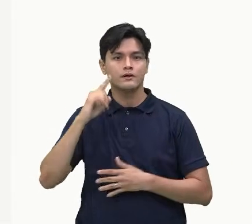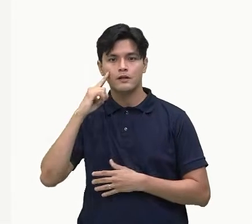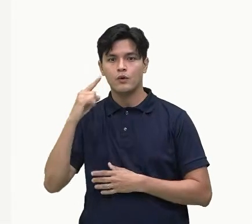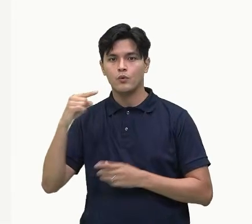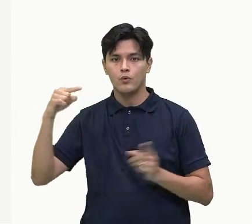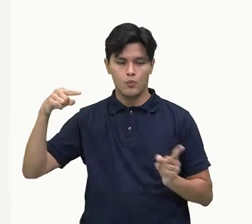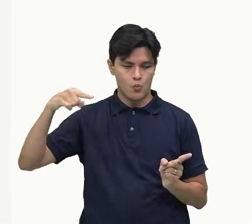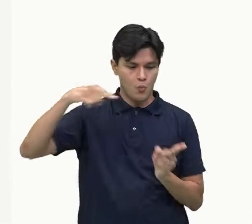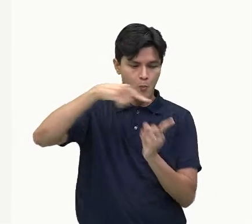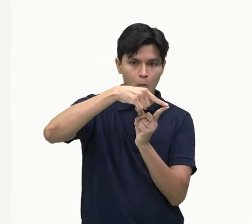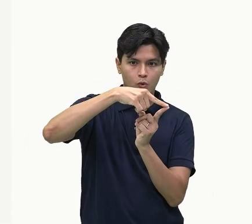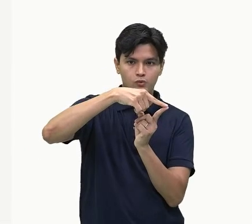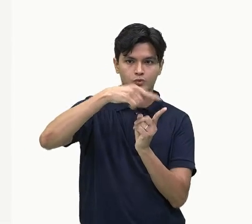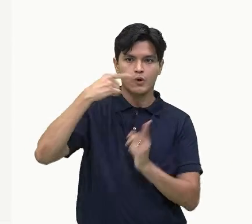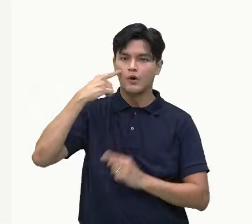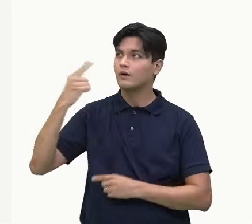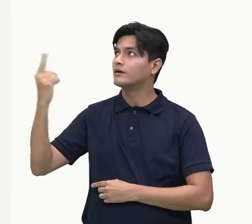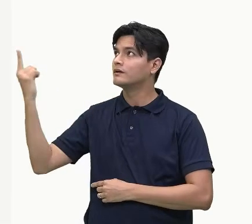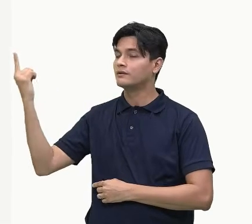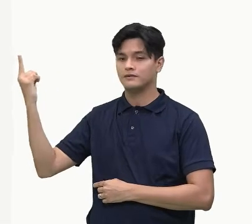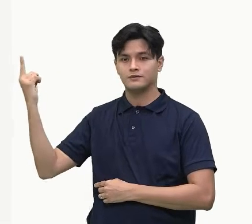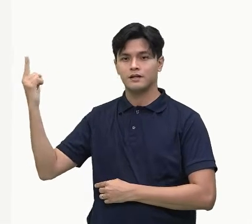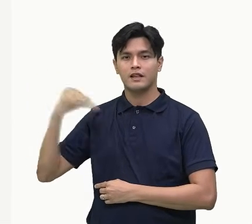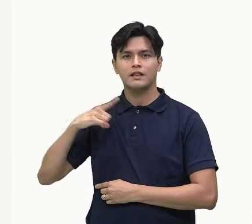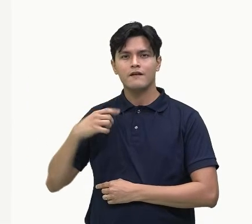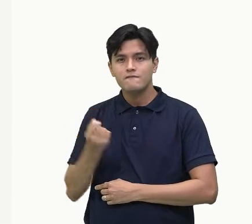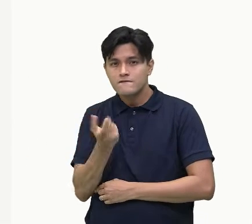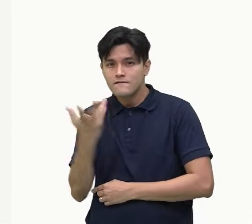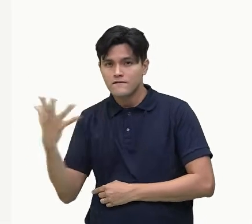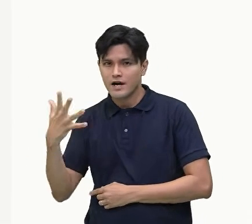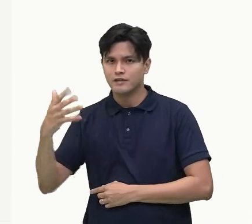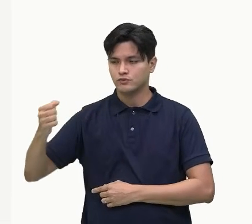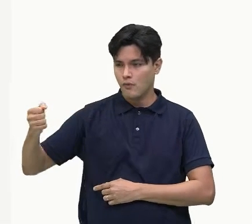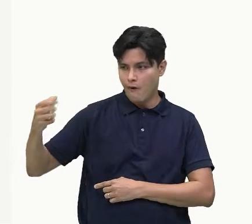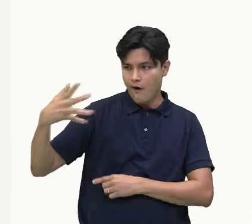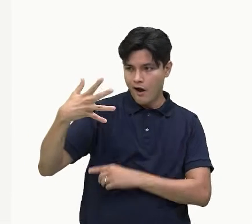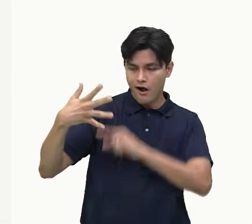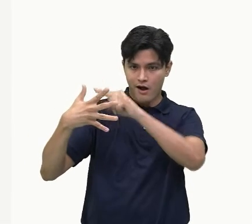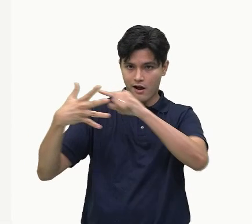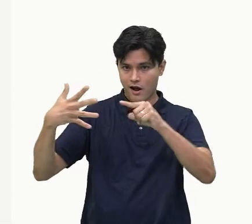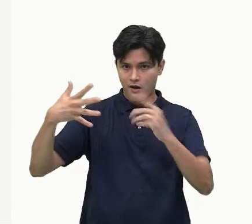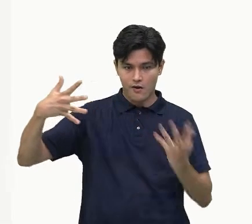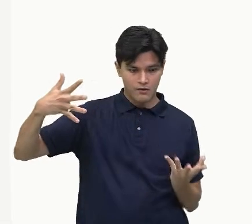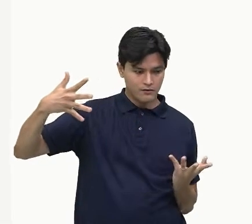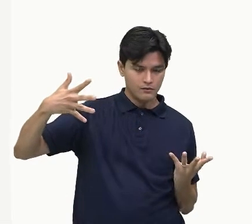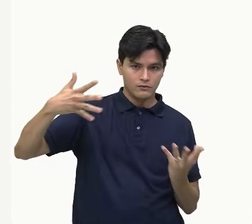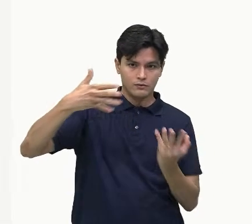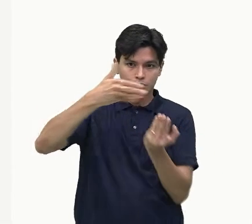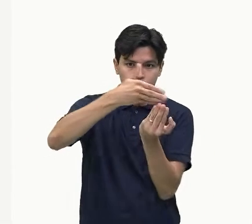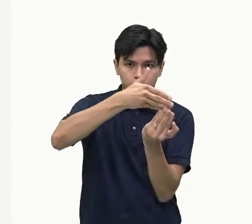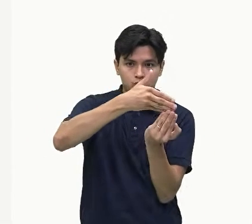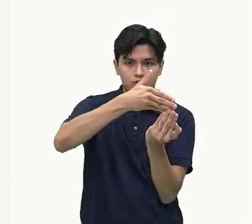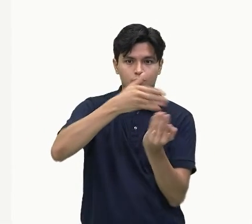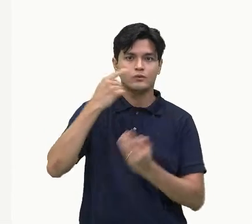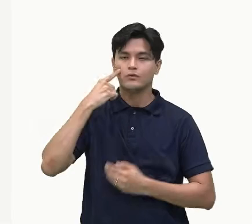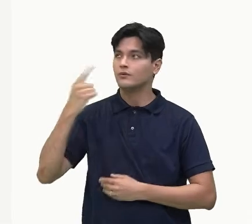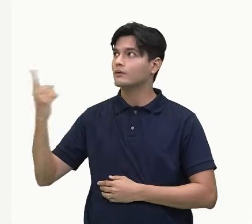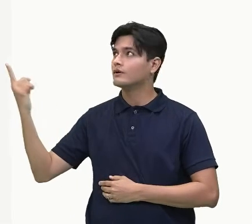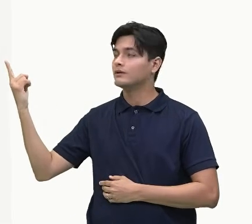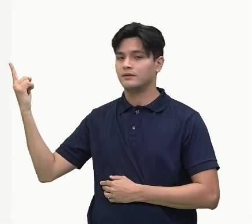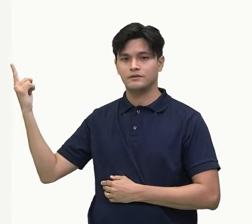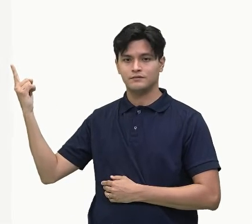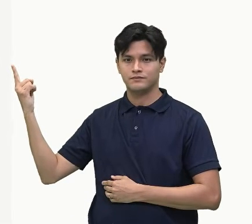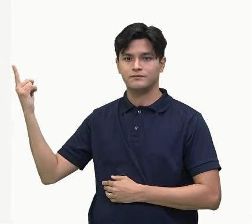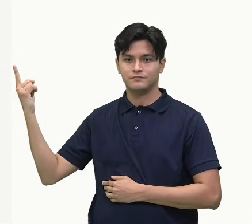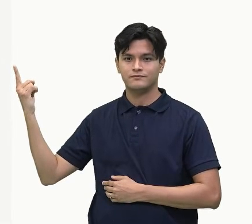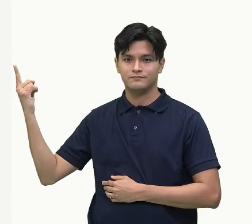né, um feixe de luz, na verdade, são vários raios, são infinitos raios, mas como a gente não pode representar o infinito, a